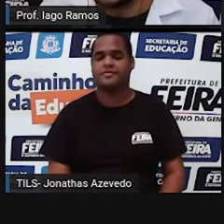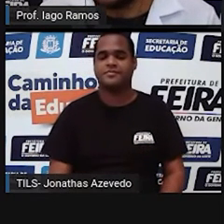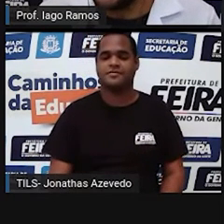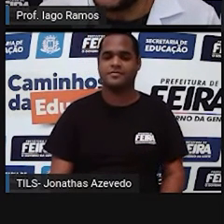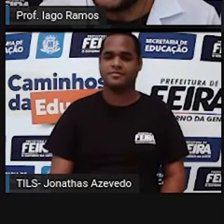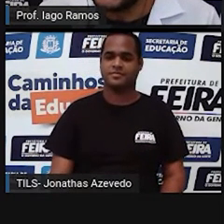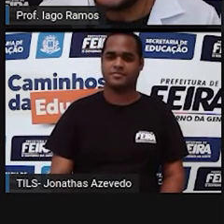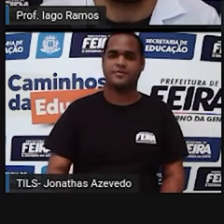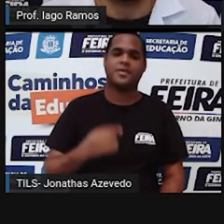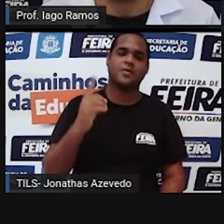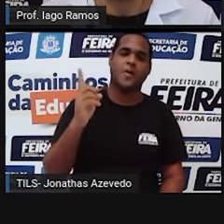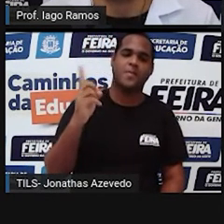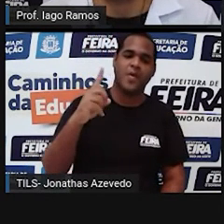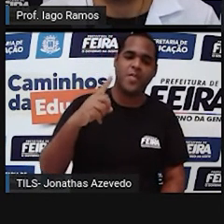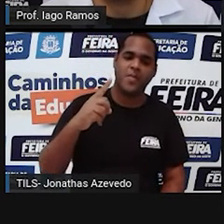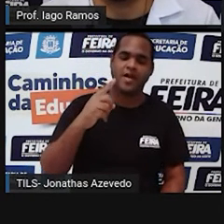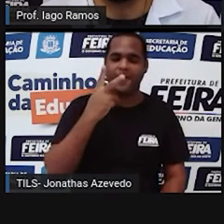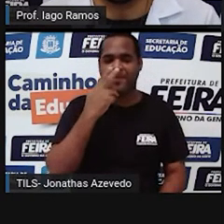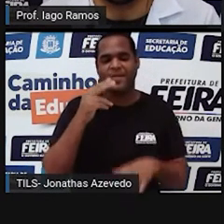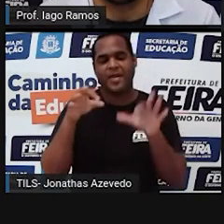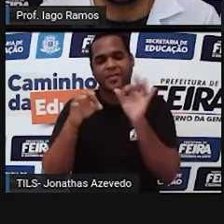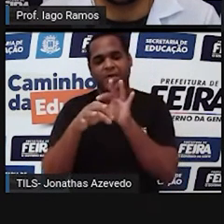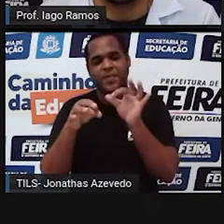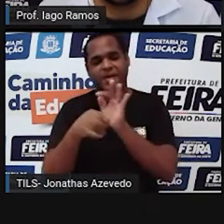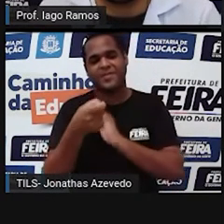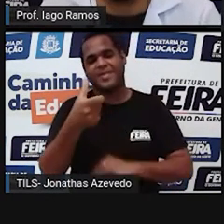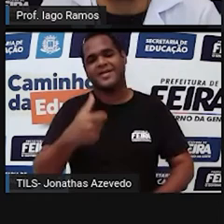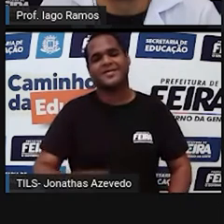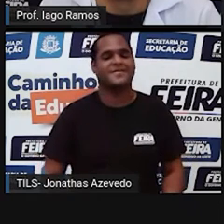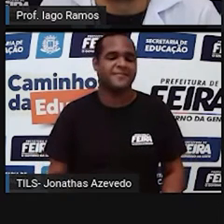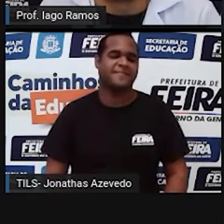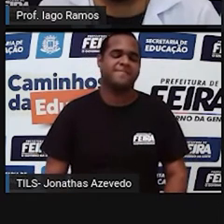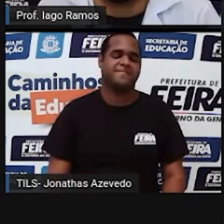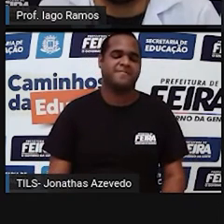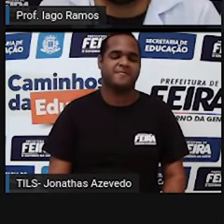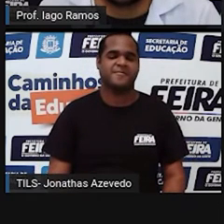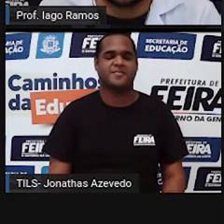E o tempo tá acabando, olha só.